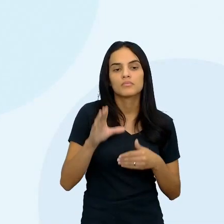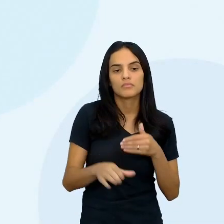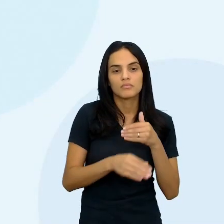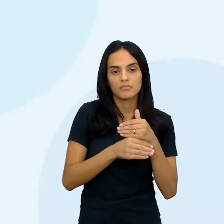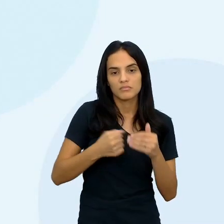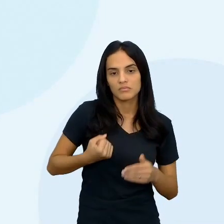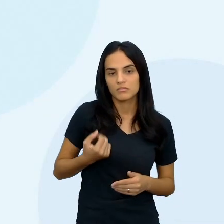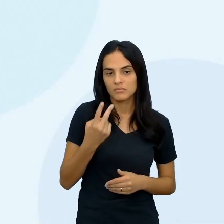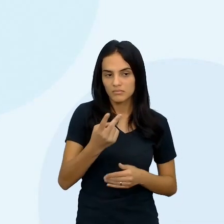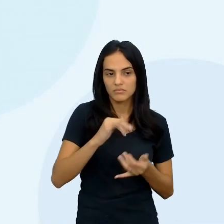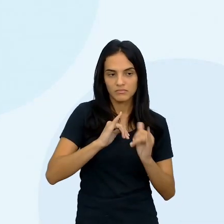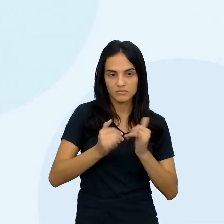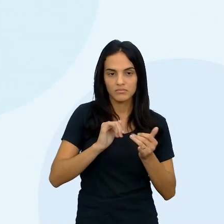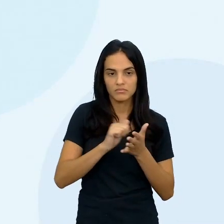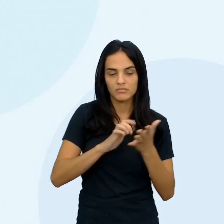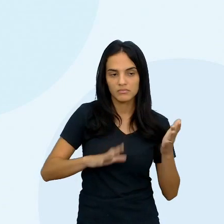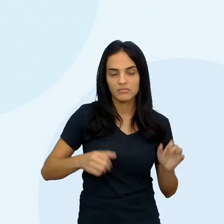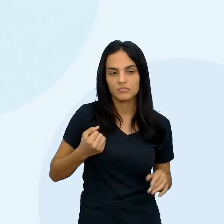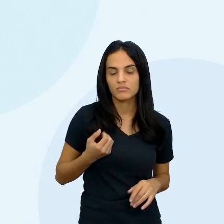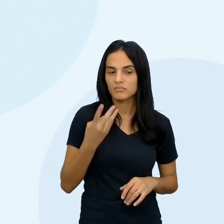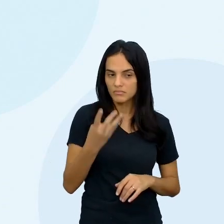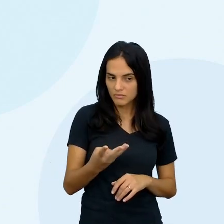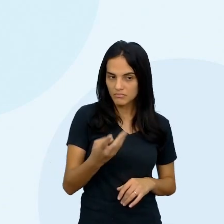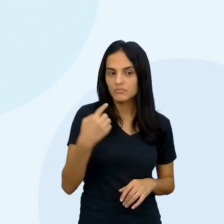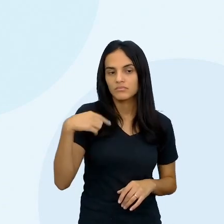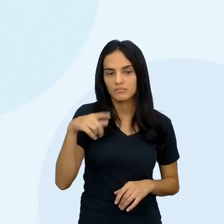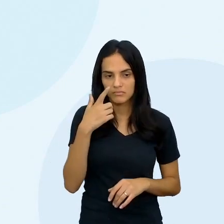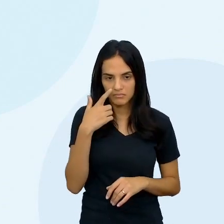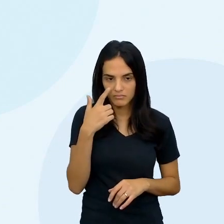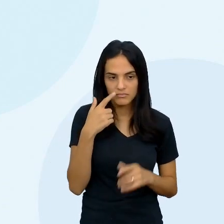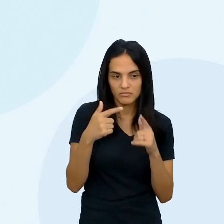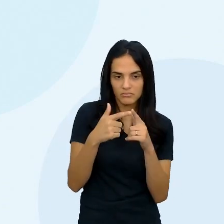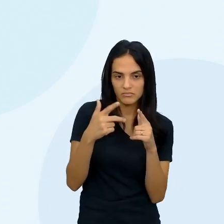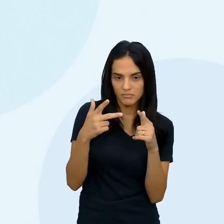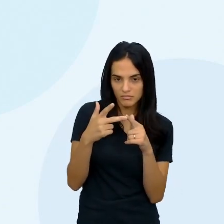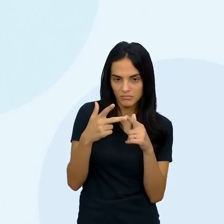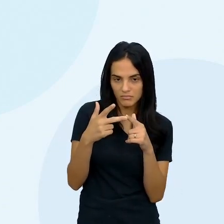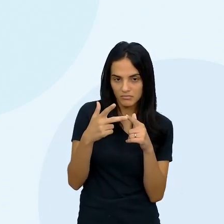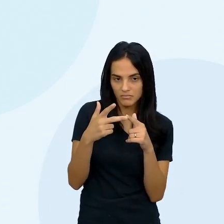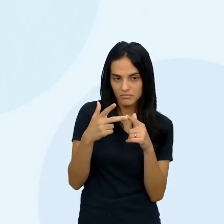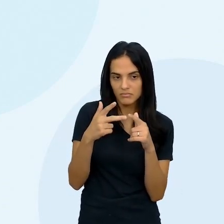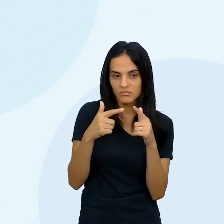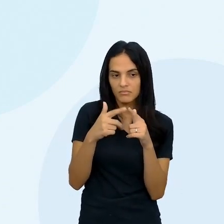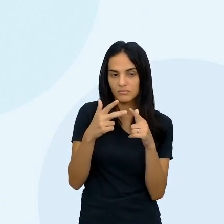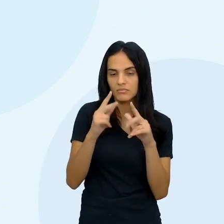2, eficiência energética, atividade 4. Então, aí vocês têm duas